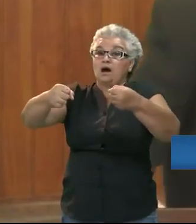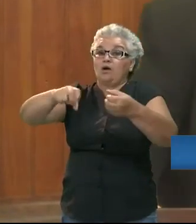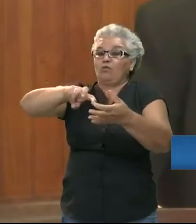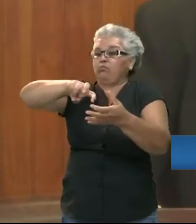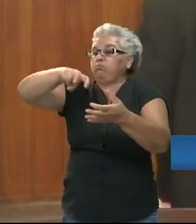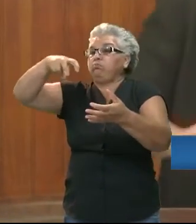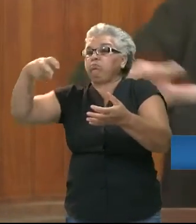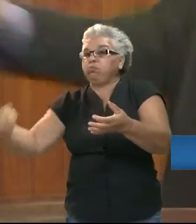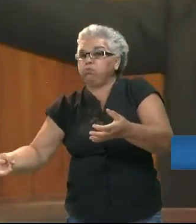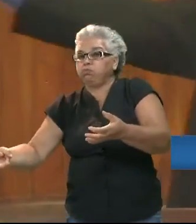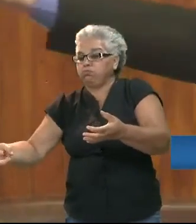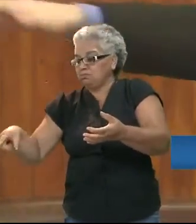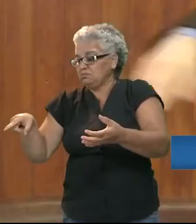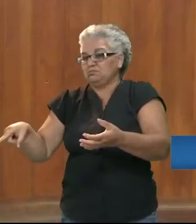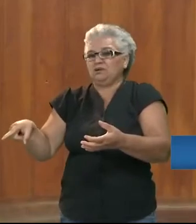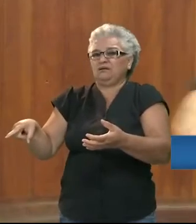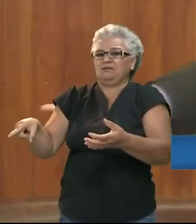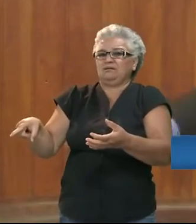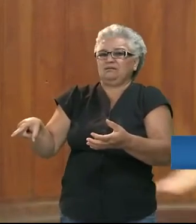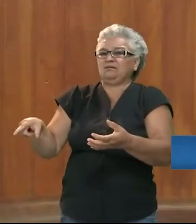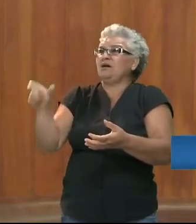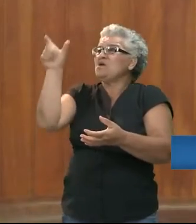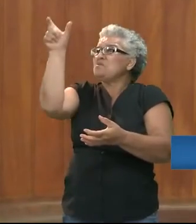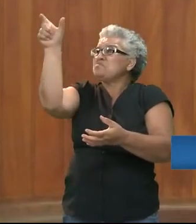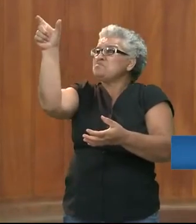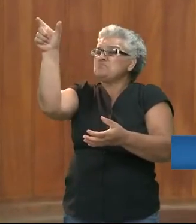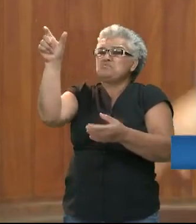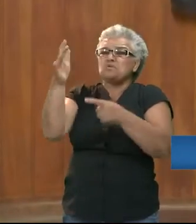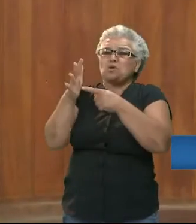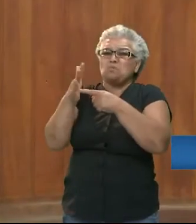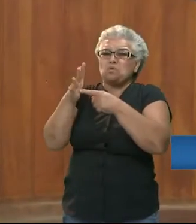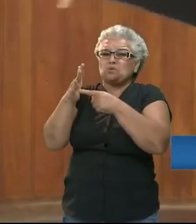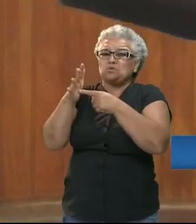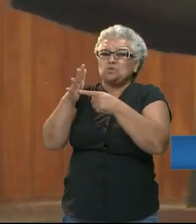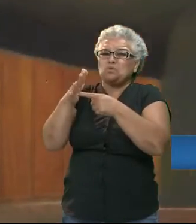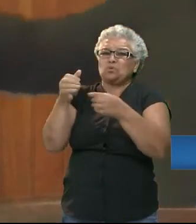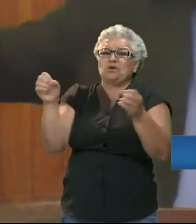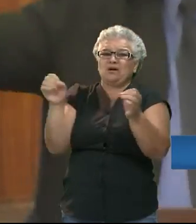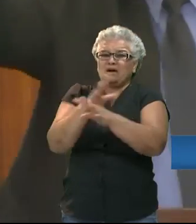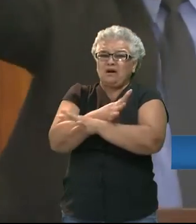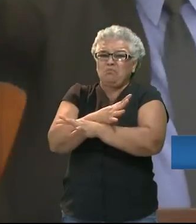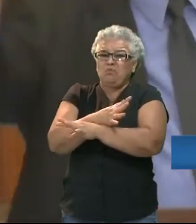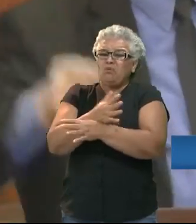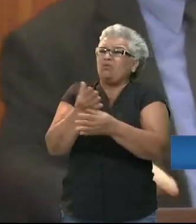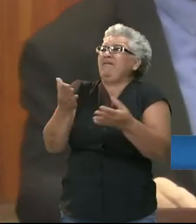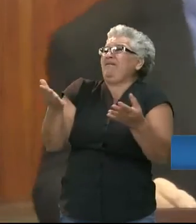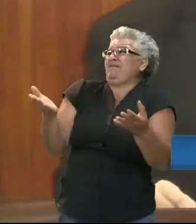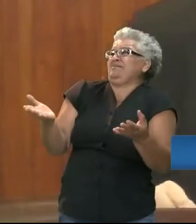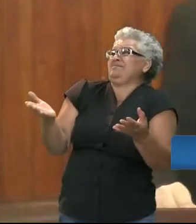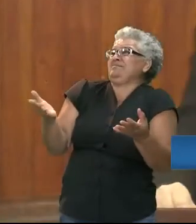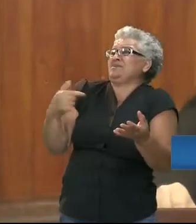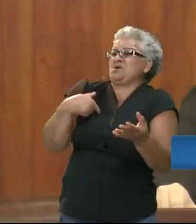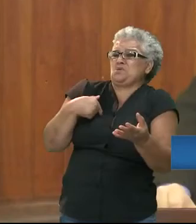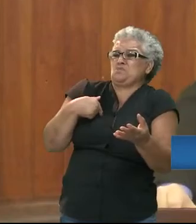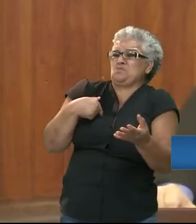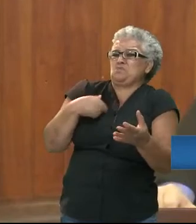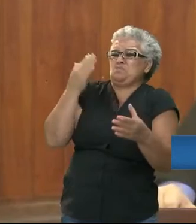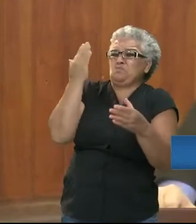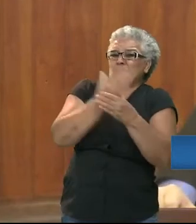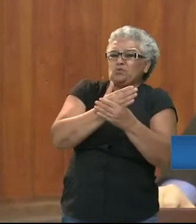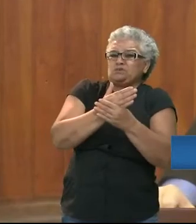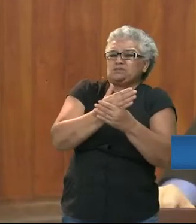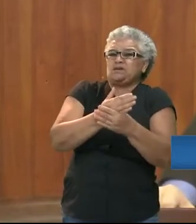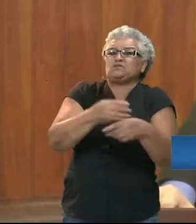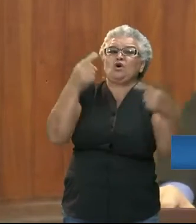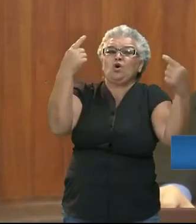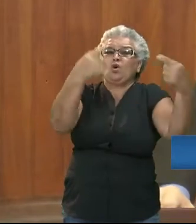rua, e eu estourei o para-brisa, estourou o motor, eu vou lá, entro com uma ação contra a administração, porque não